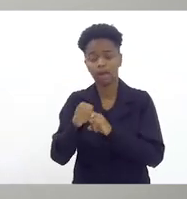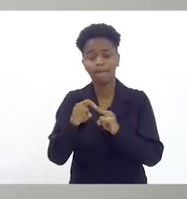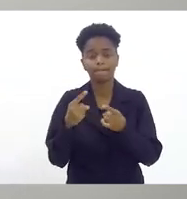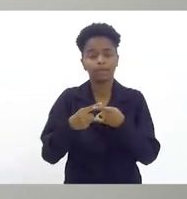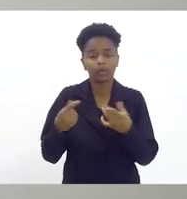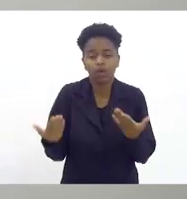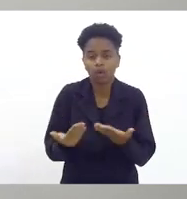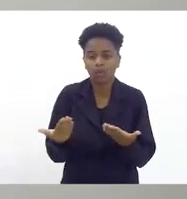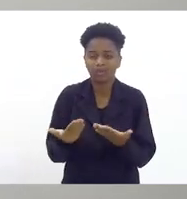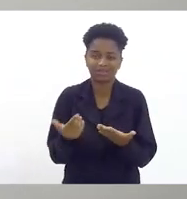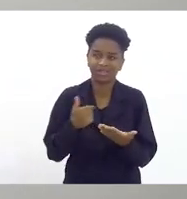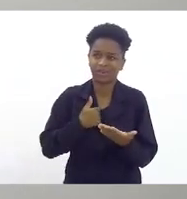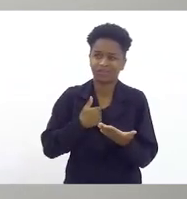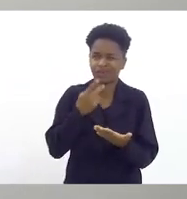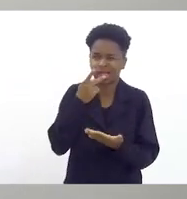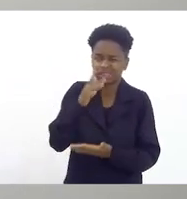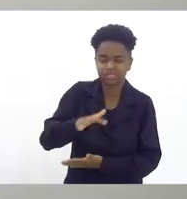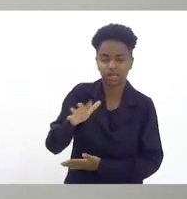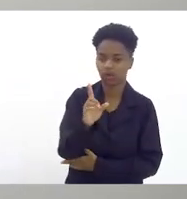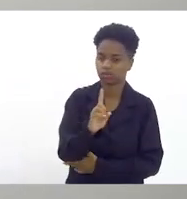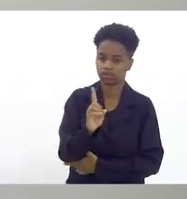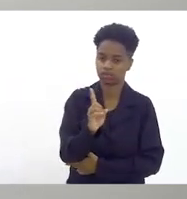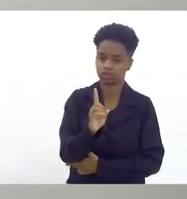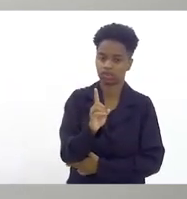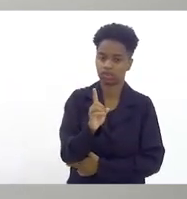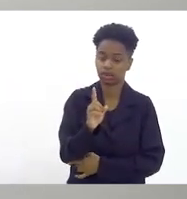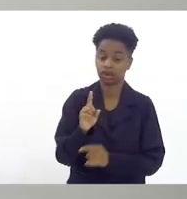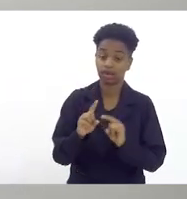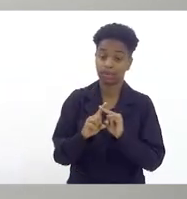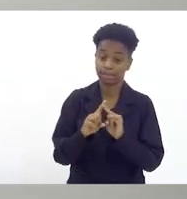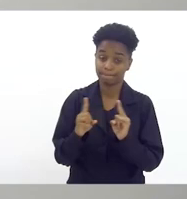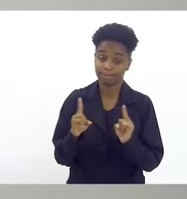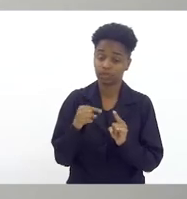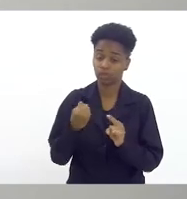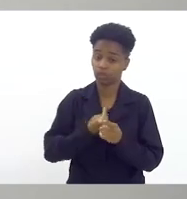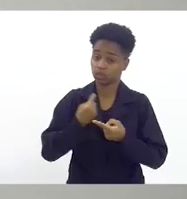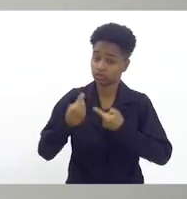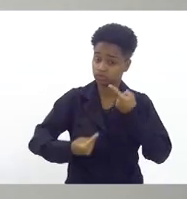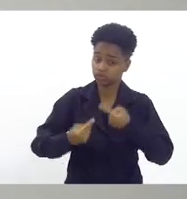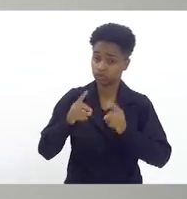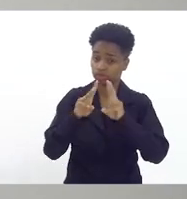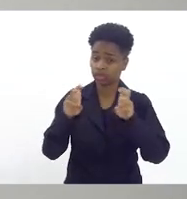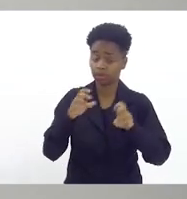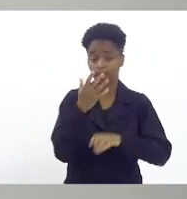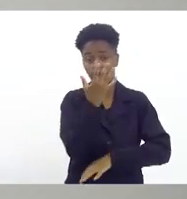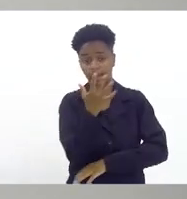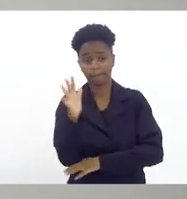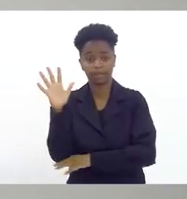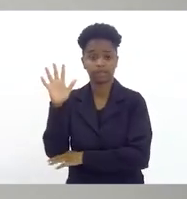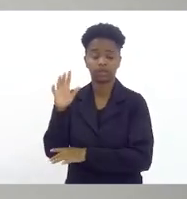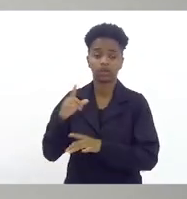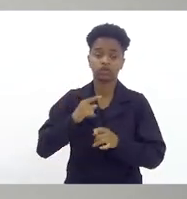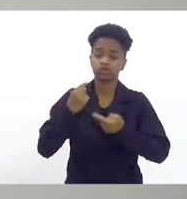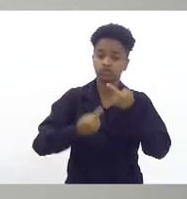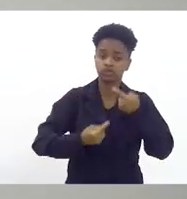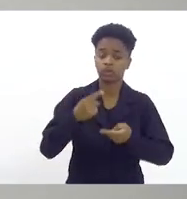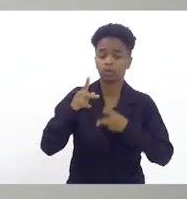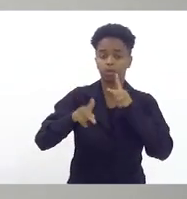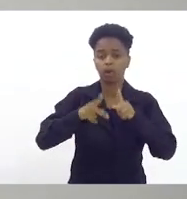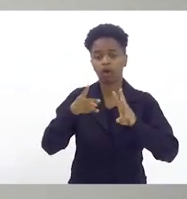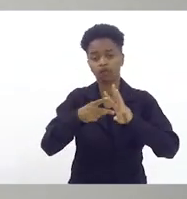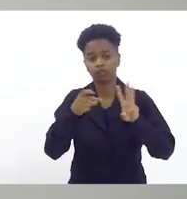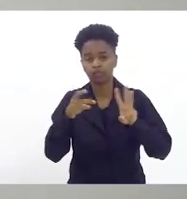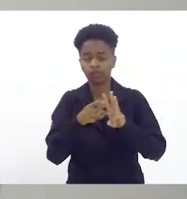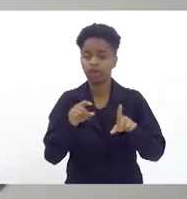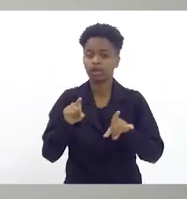eu não vou generalizar não tá a gente tá discutindo na questão ambiental tá discutindo a questão dos povos originais